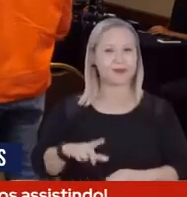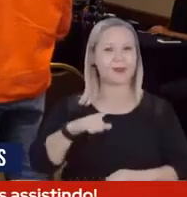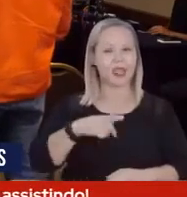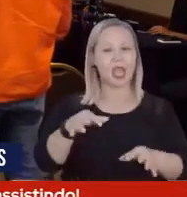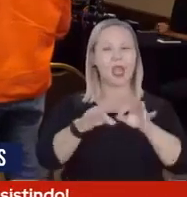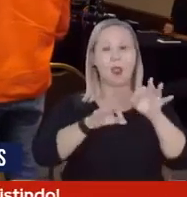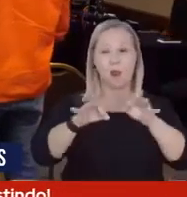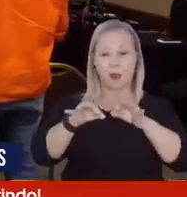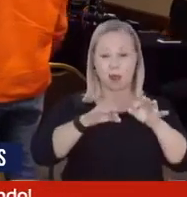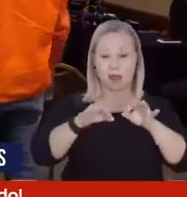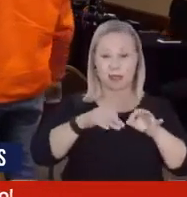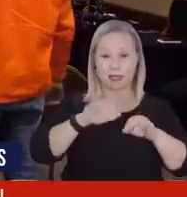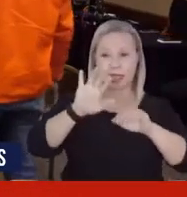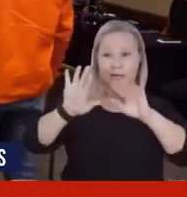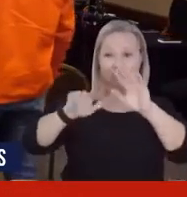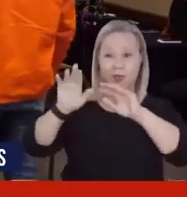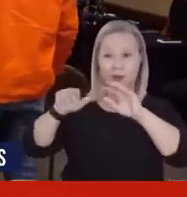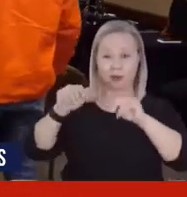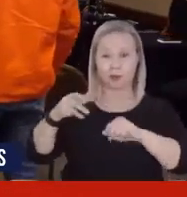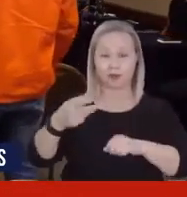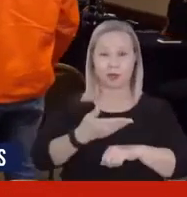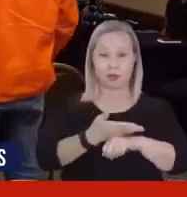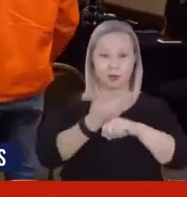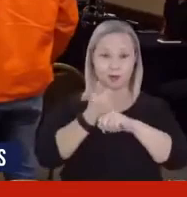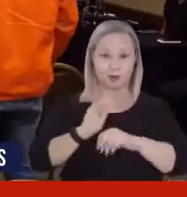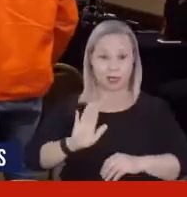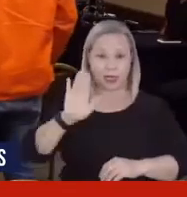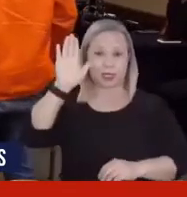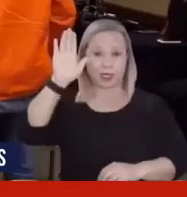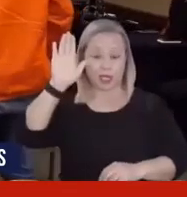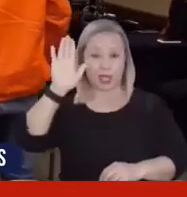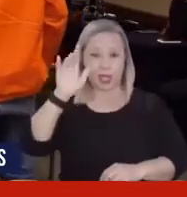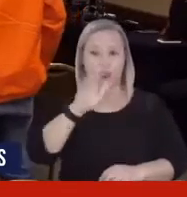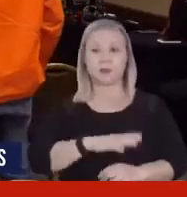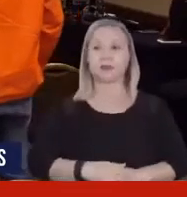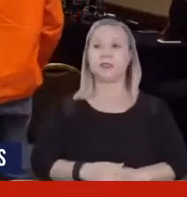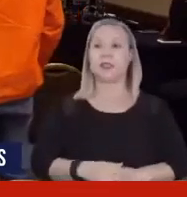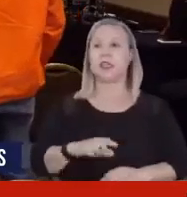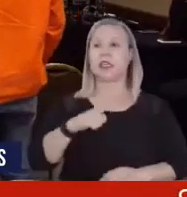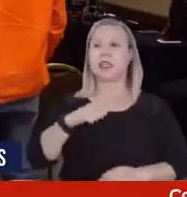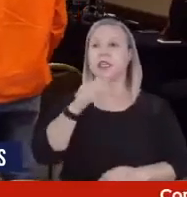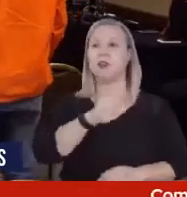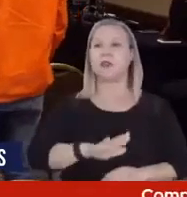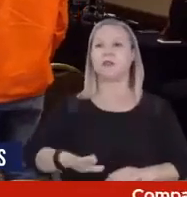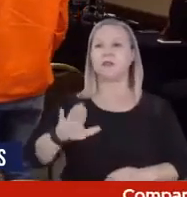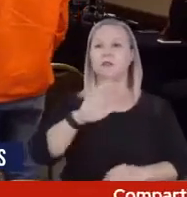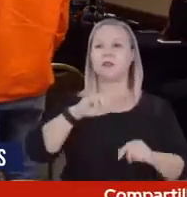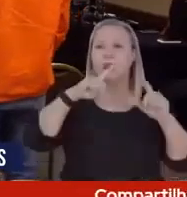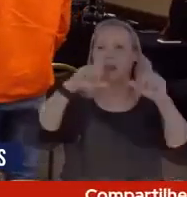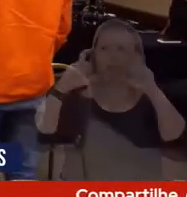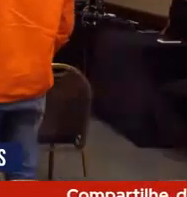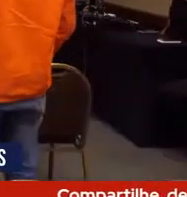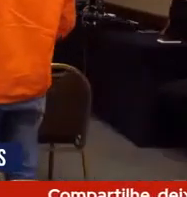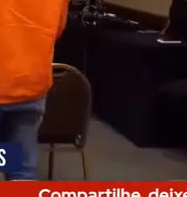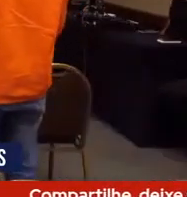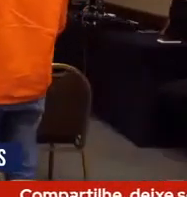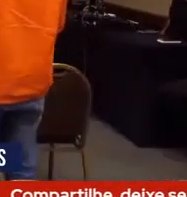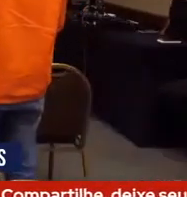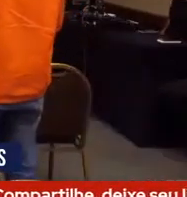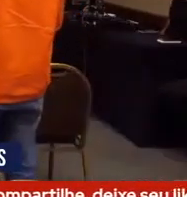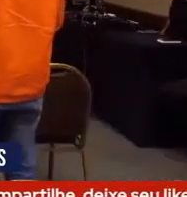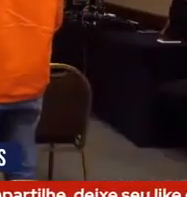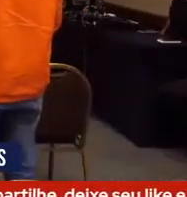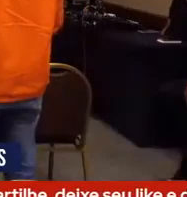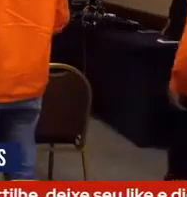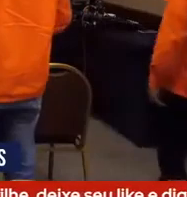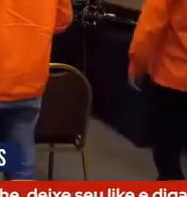os pré-candidatos. Ah, vamos fazer uma geral aqui, peraí, fica todo mundo aí, a gente faz uma geral aqui, e aí depois,